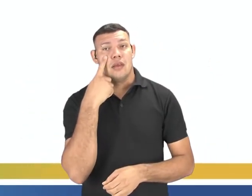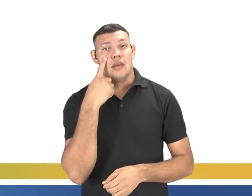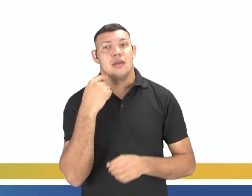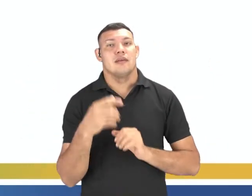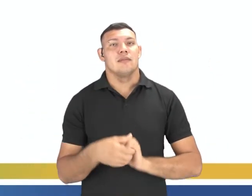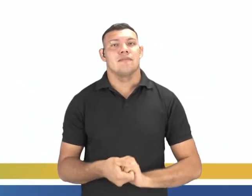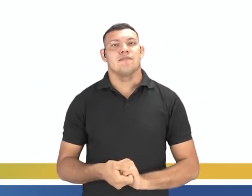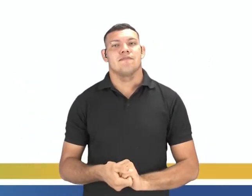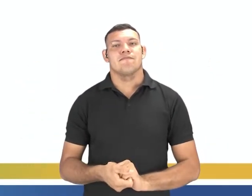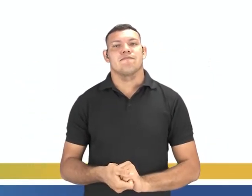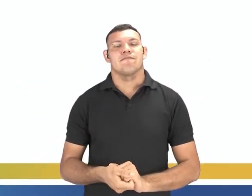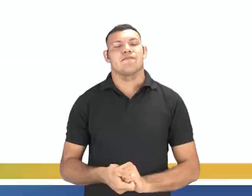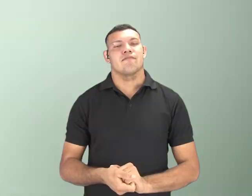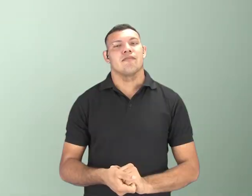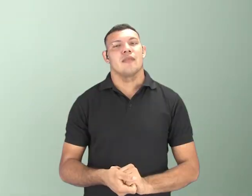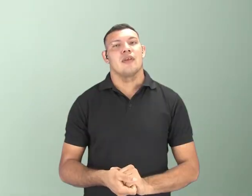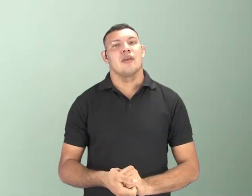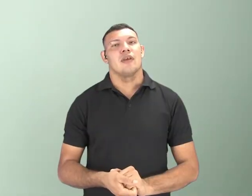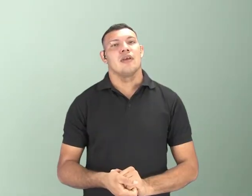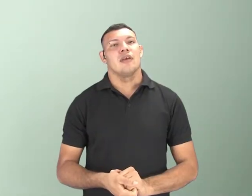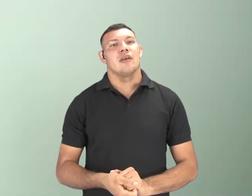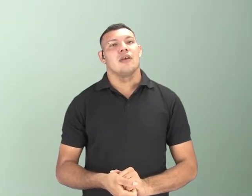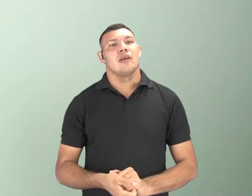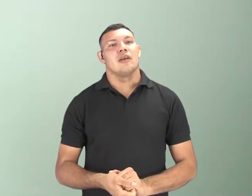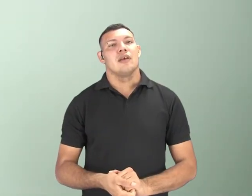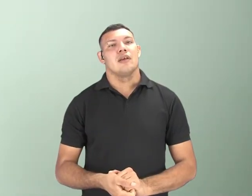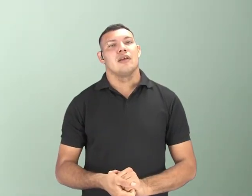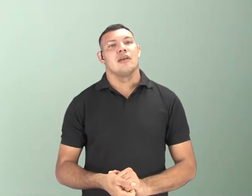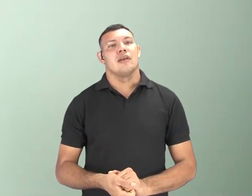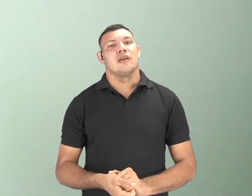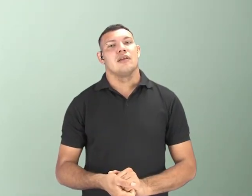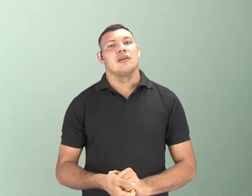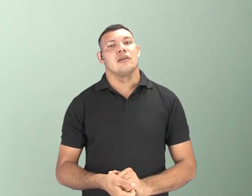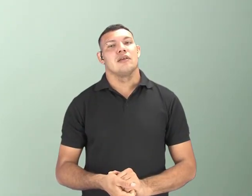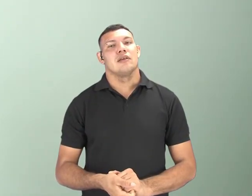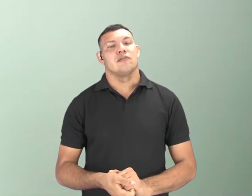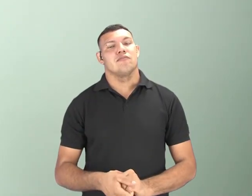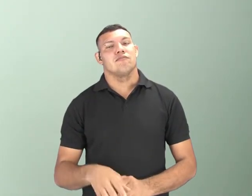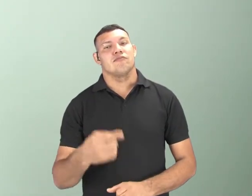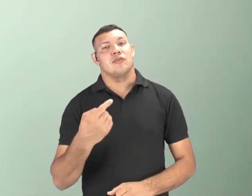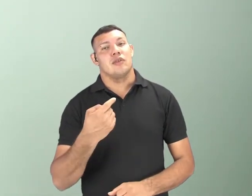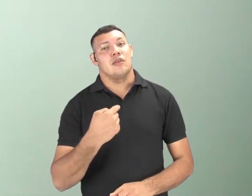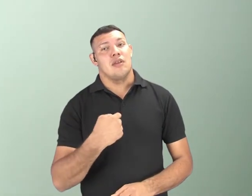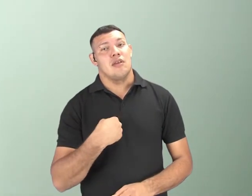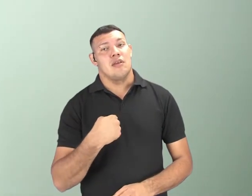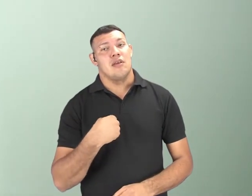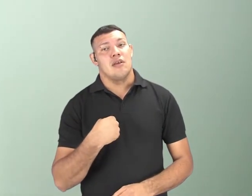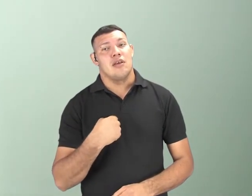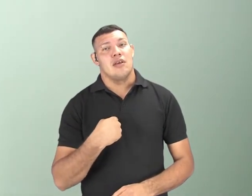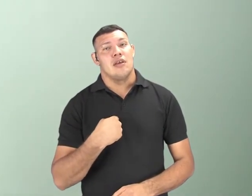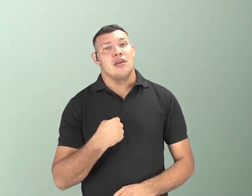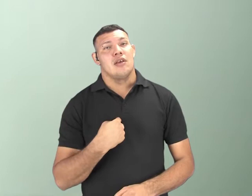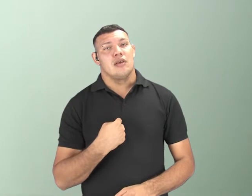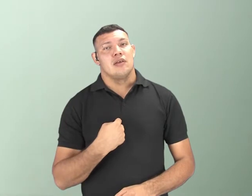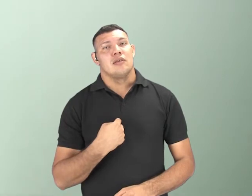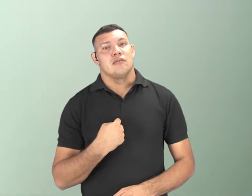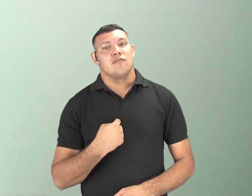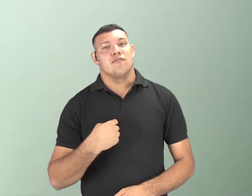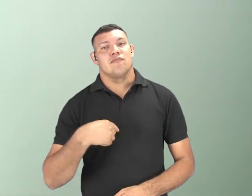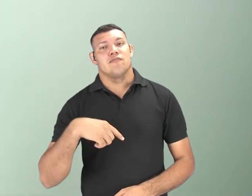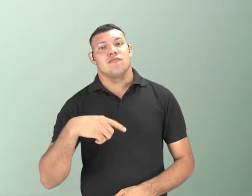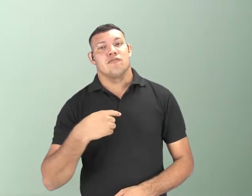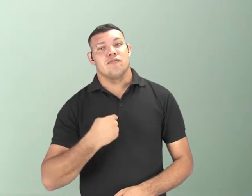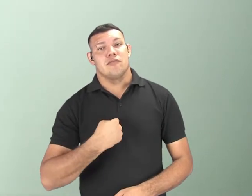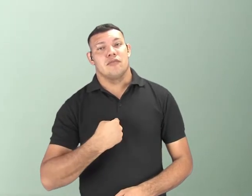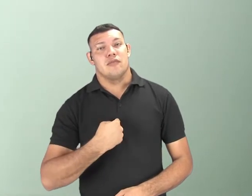eu disser, eu vou fazer uma sessão de terra para o meu vizinho? A sessão vai soar